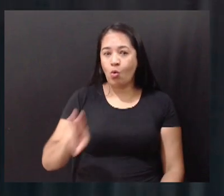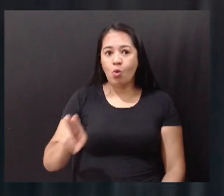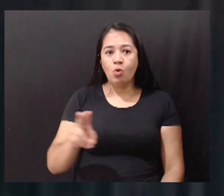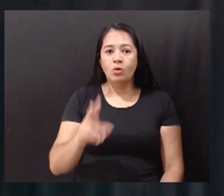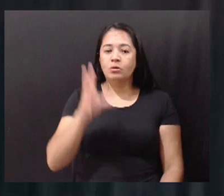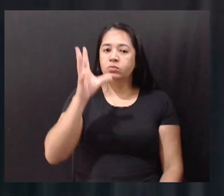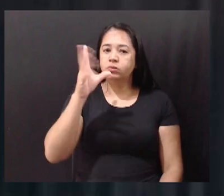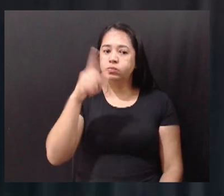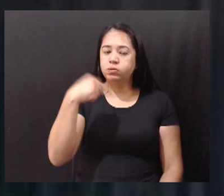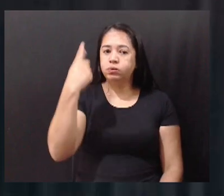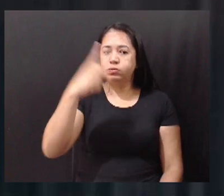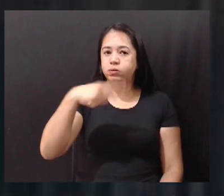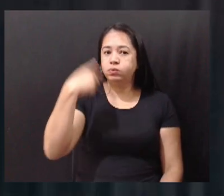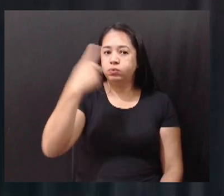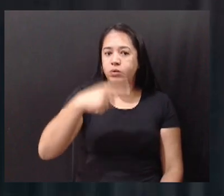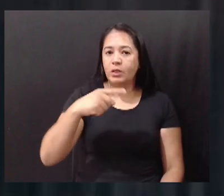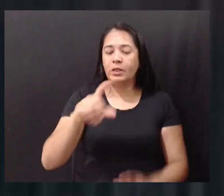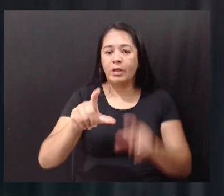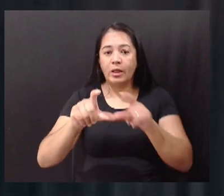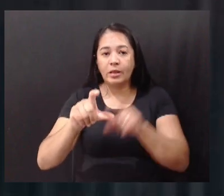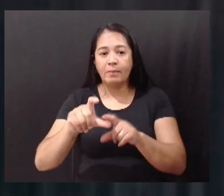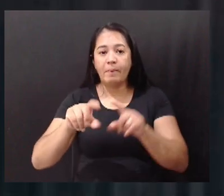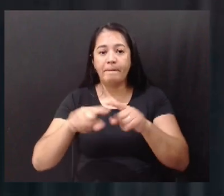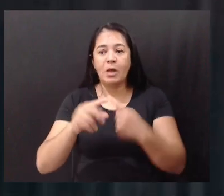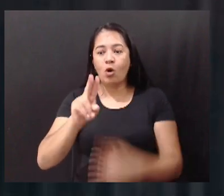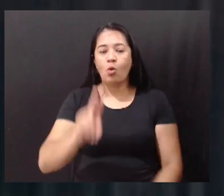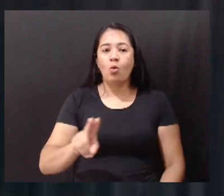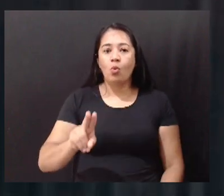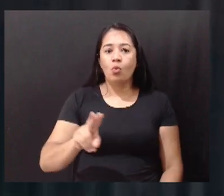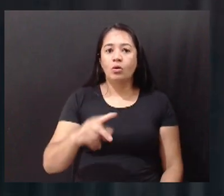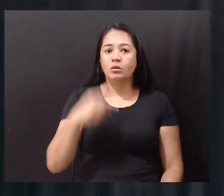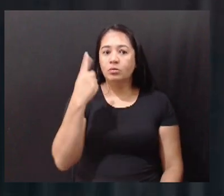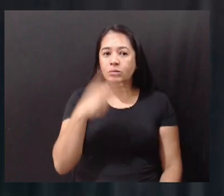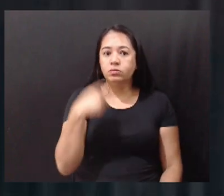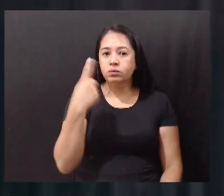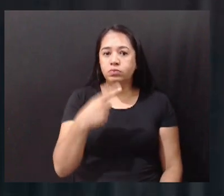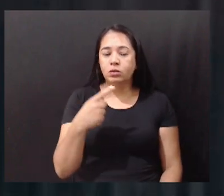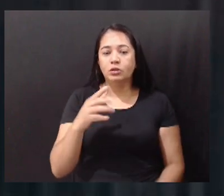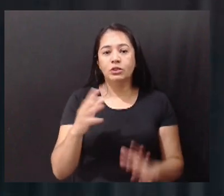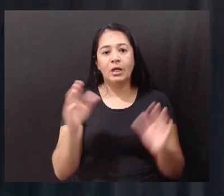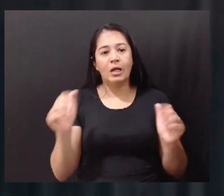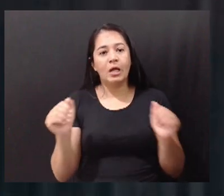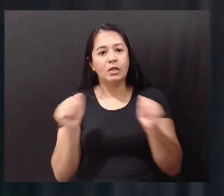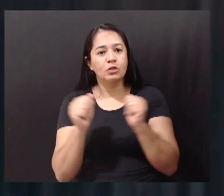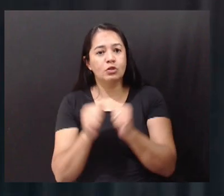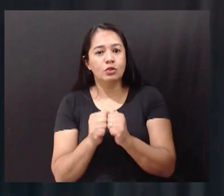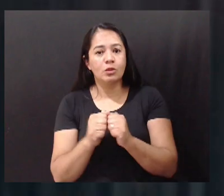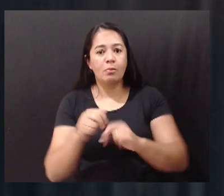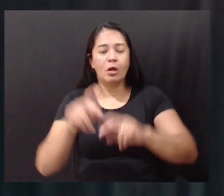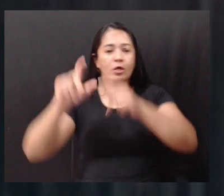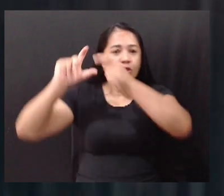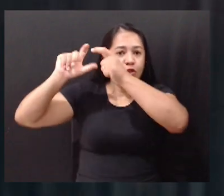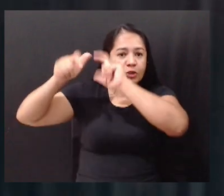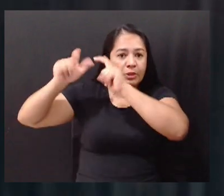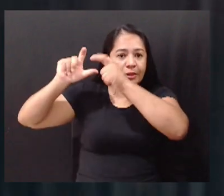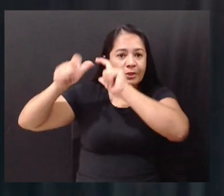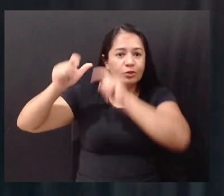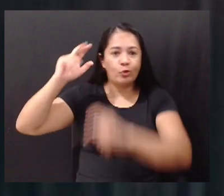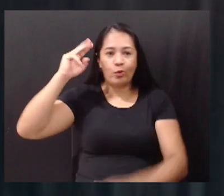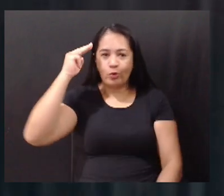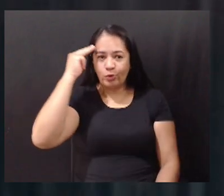né, mas o uso intenso de telas, ele está associado a diversos transtornos mentais, Uhum. tanto transtornos